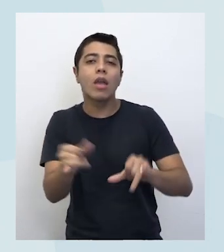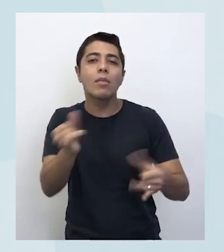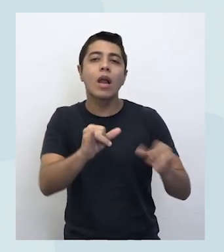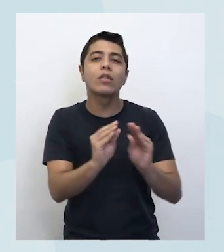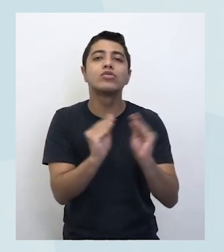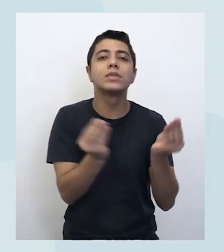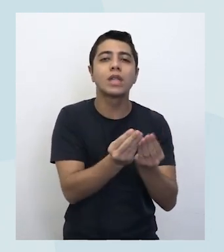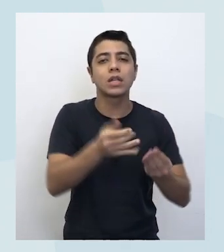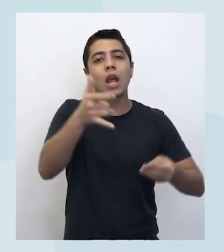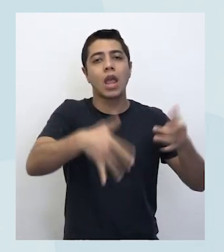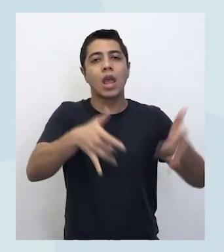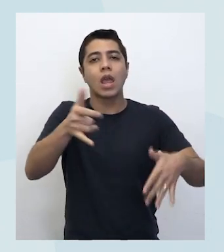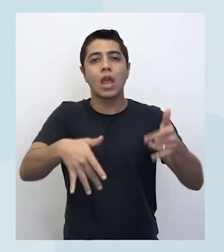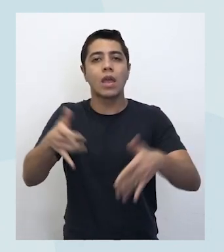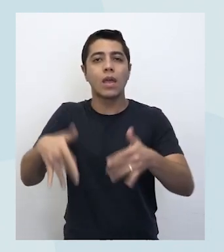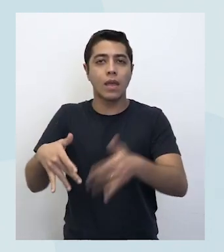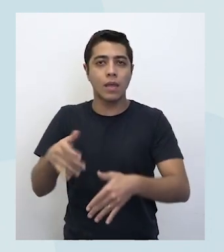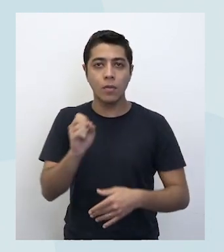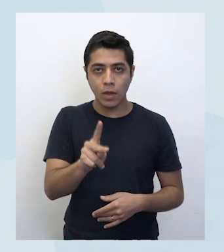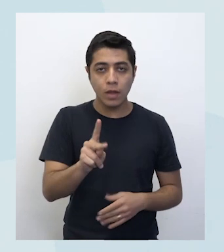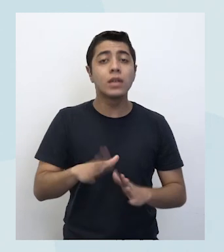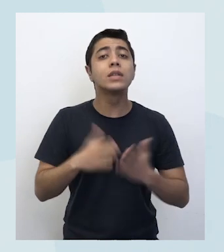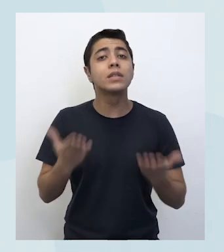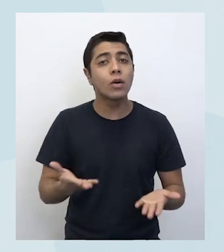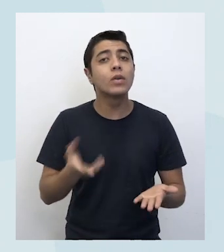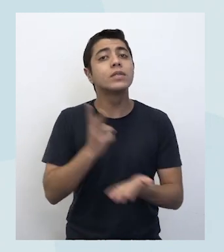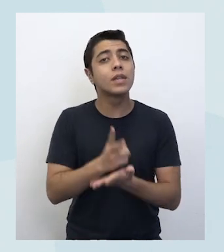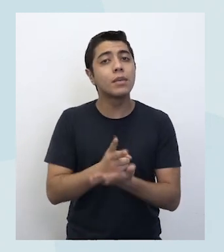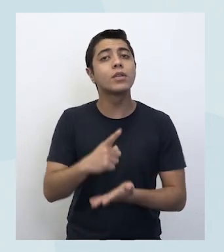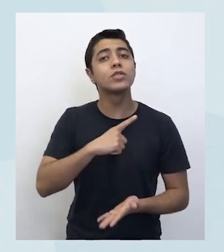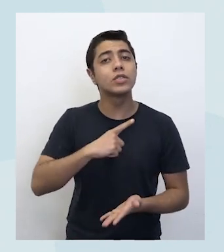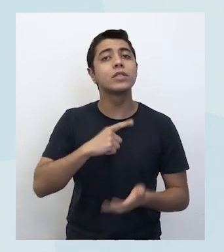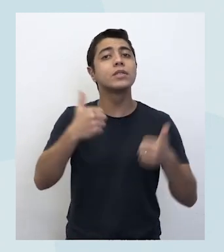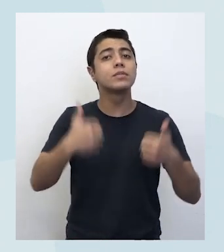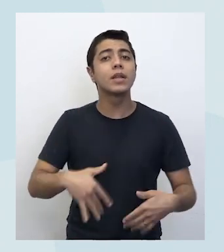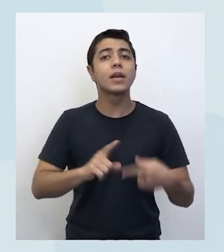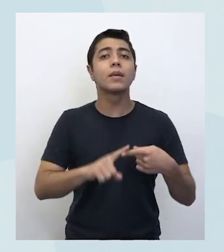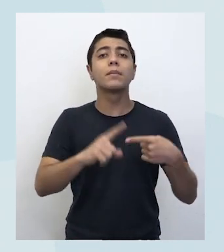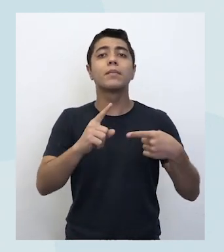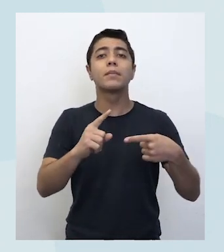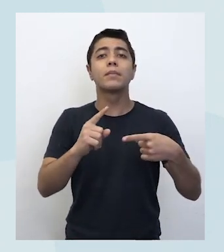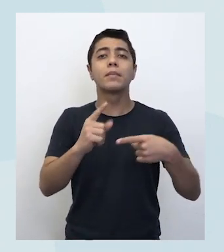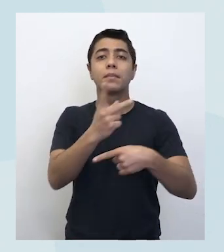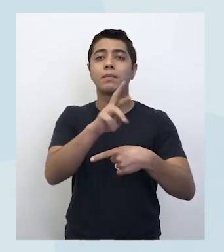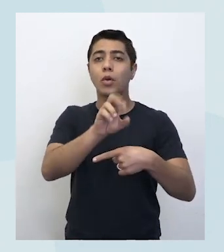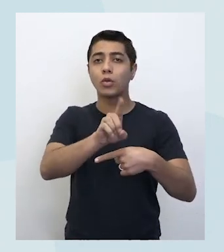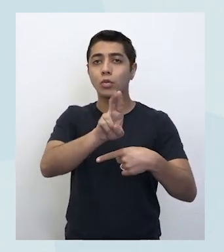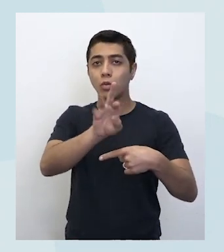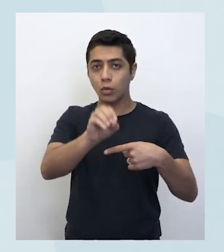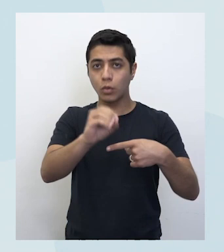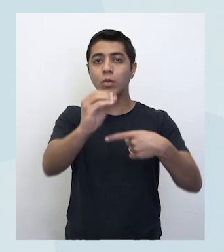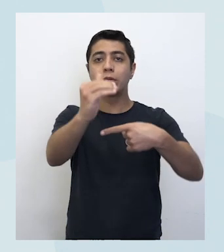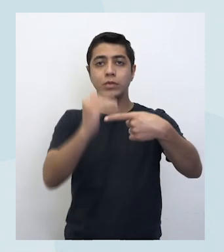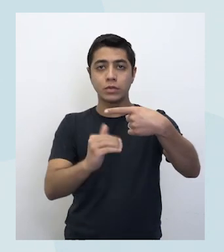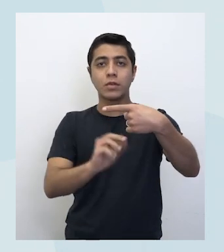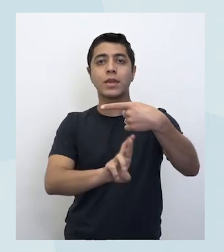do reagente e do produto. Então, quando tem essa relação produto sobre reagente,